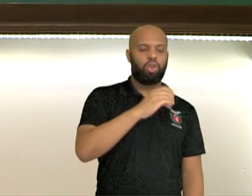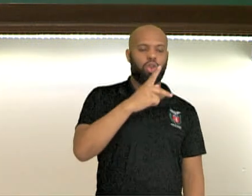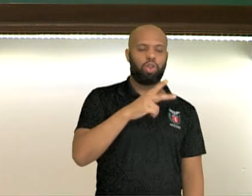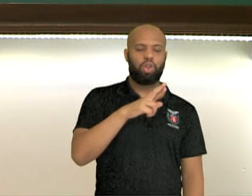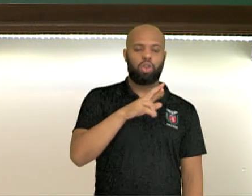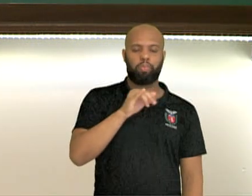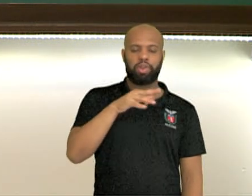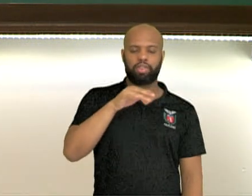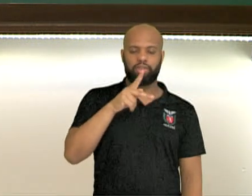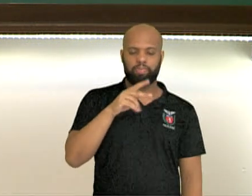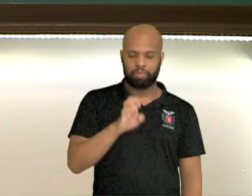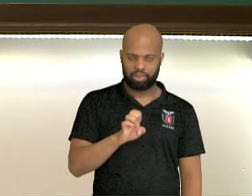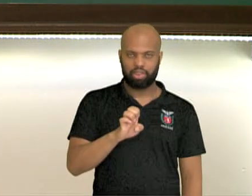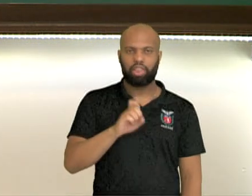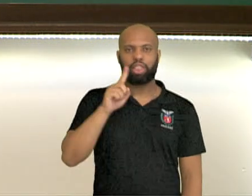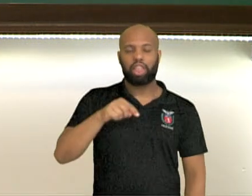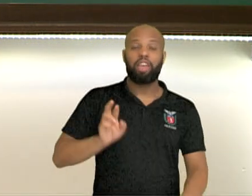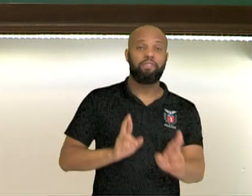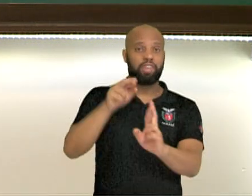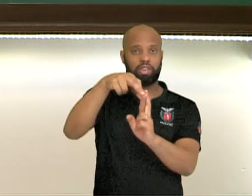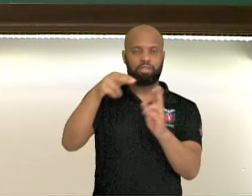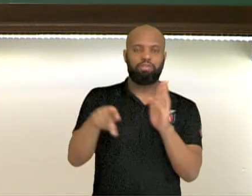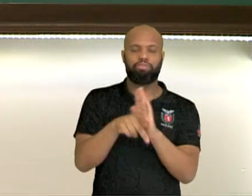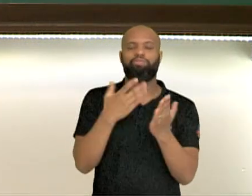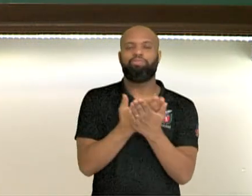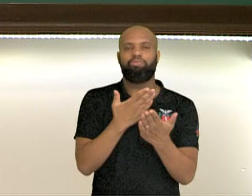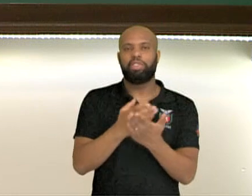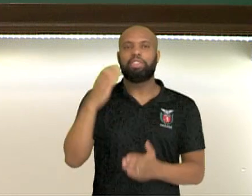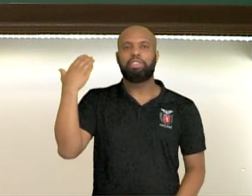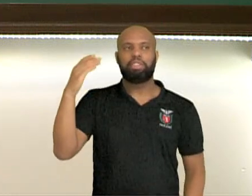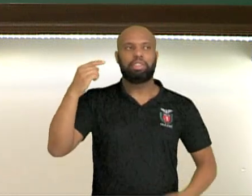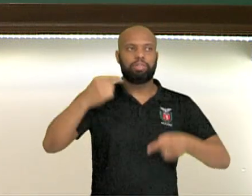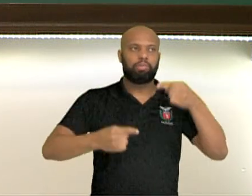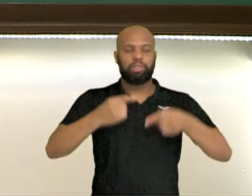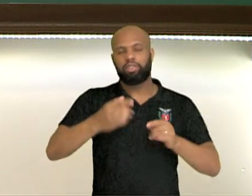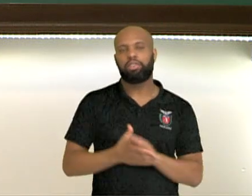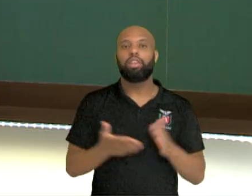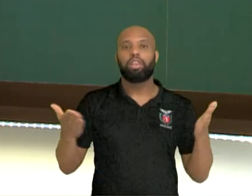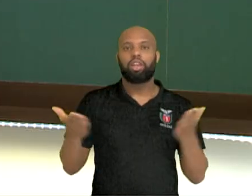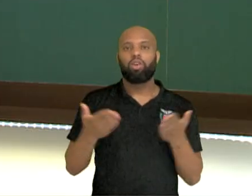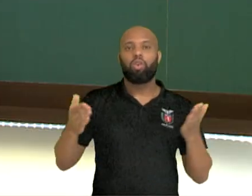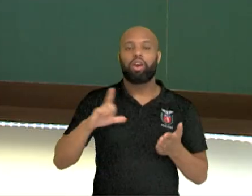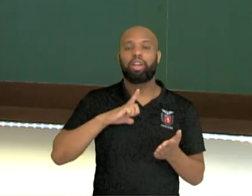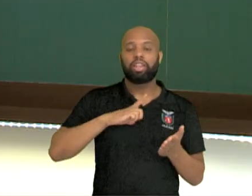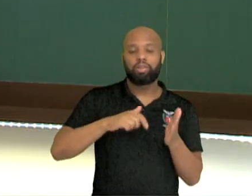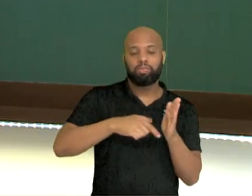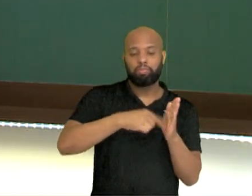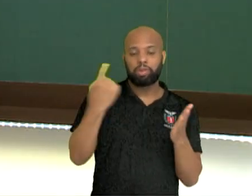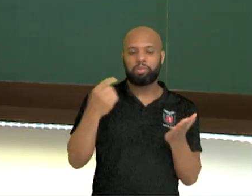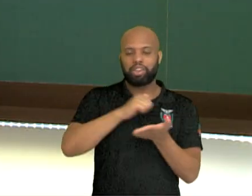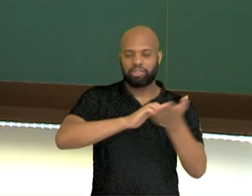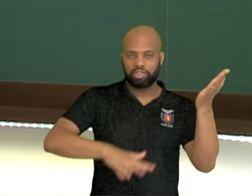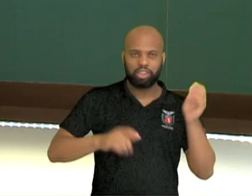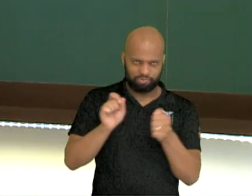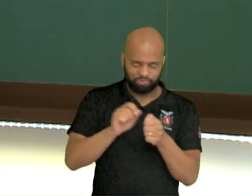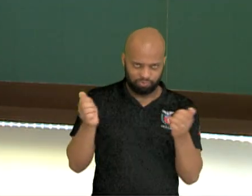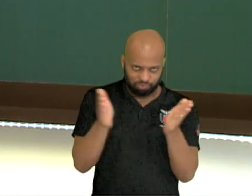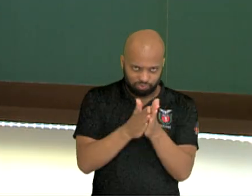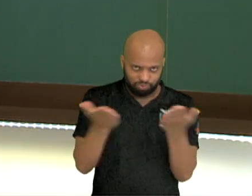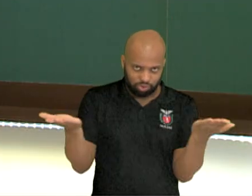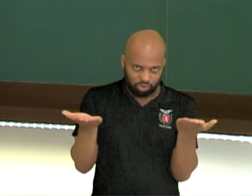uma referência aí nas obras de ciência política. Bacana? Vamos fazer nossa primeira atividade, turma? Vamos